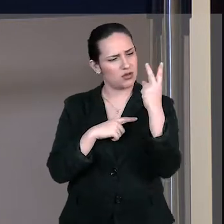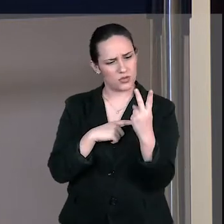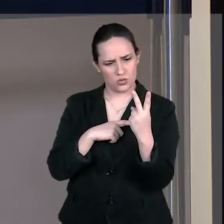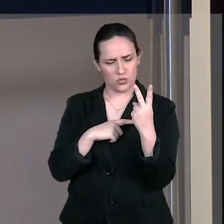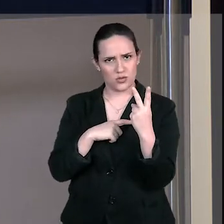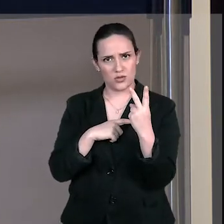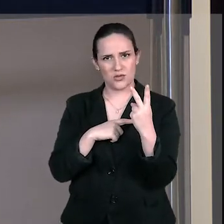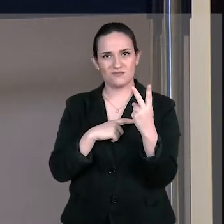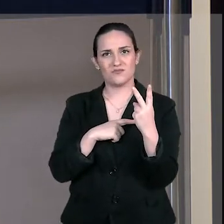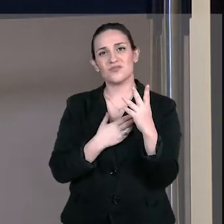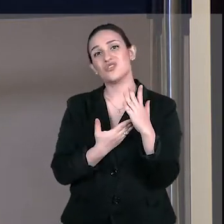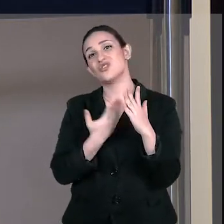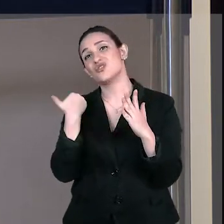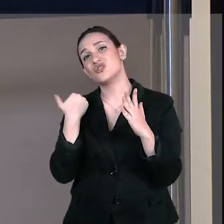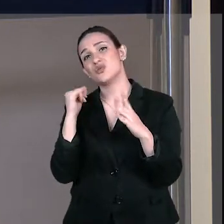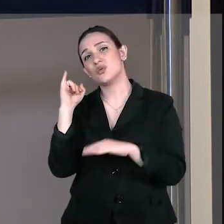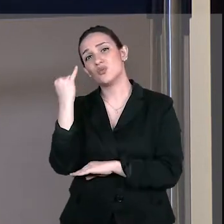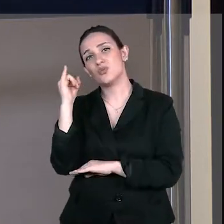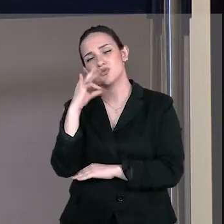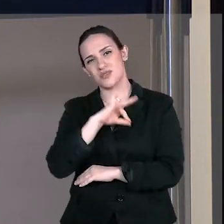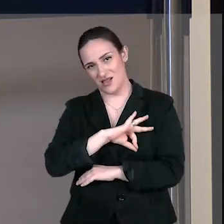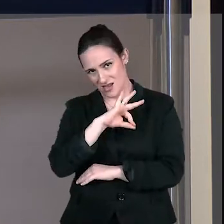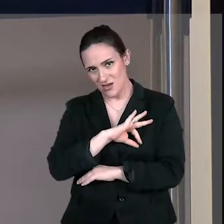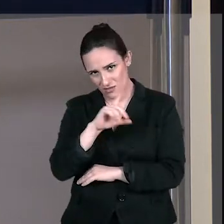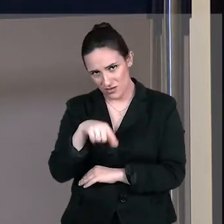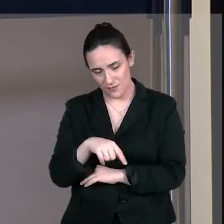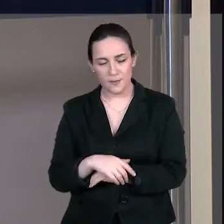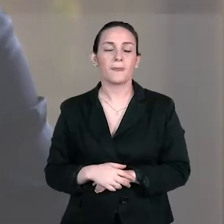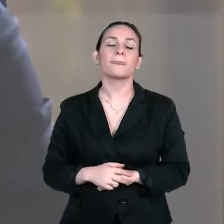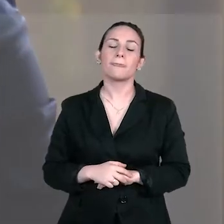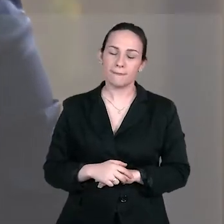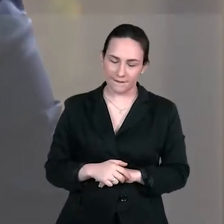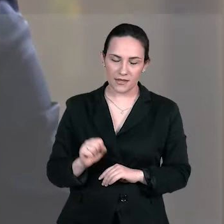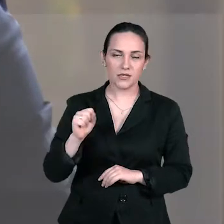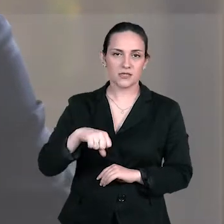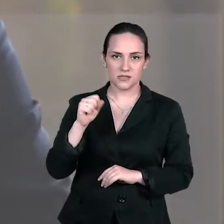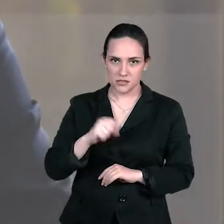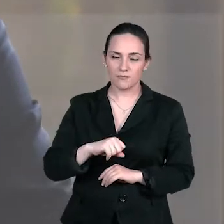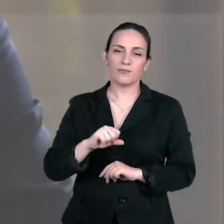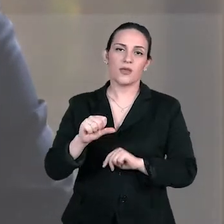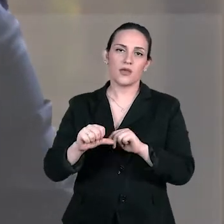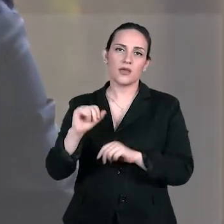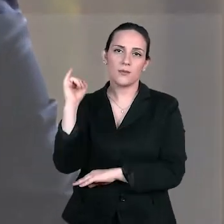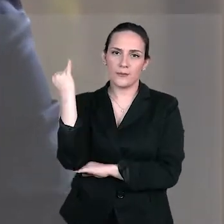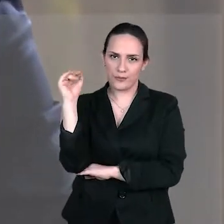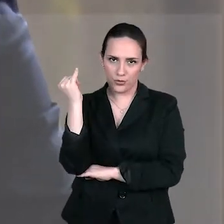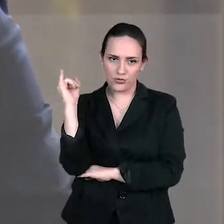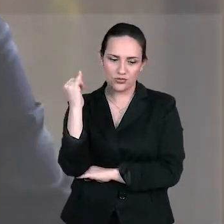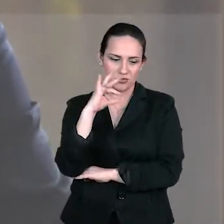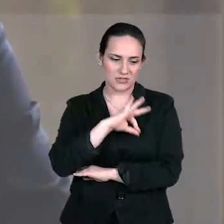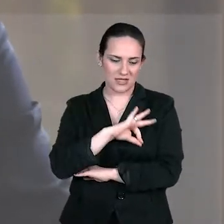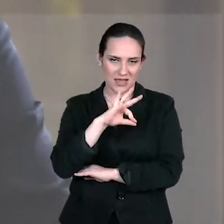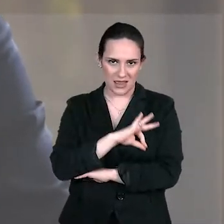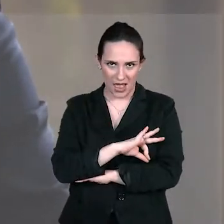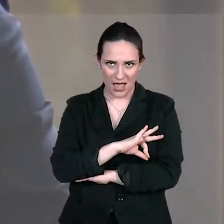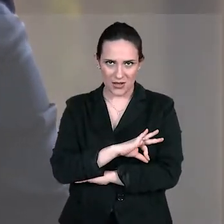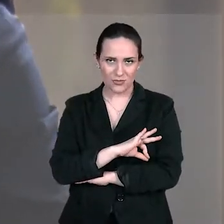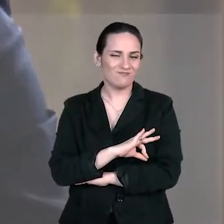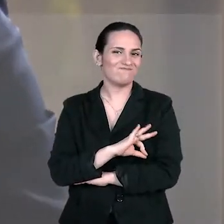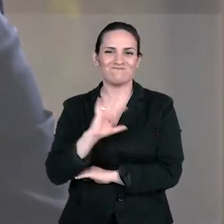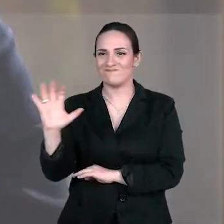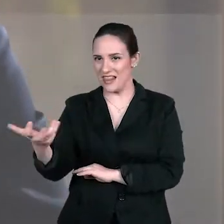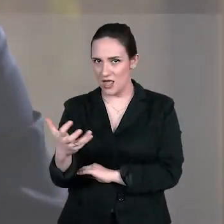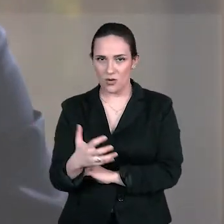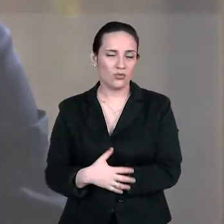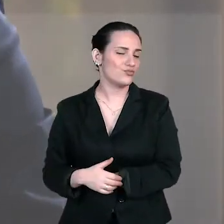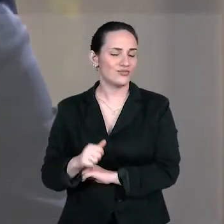Essas duas propostas, aliás, elas excluíram a tributação na renda. Isso, a tributação na renda não vem contemplada sobre essas duas propostas. Na verdade,